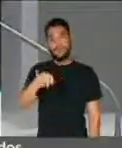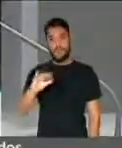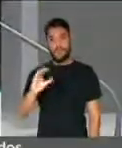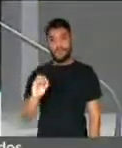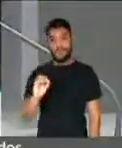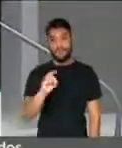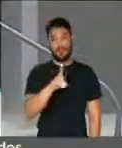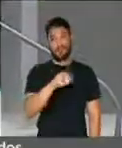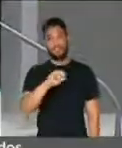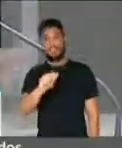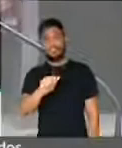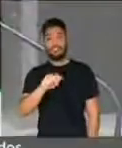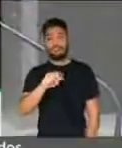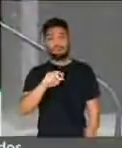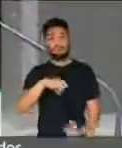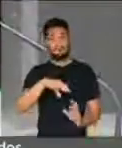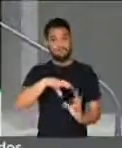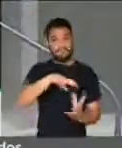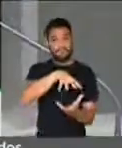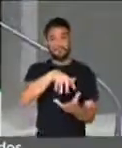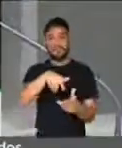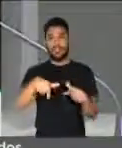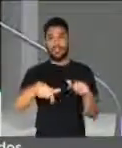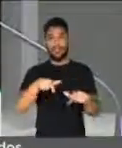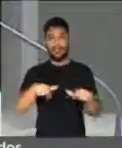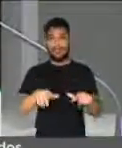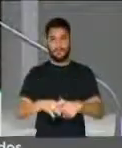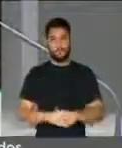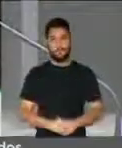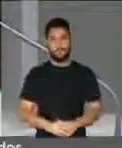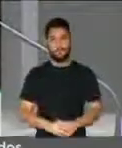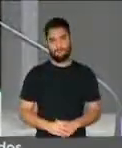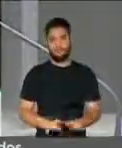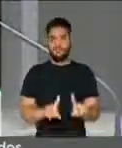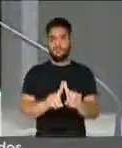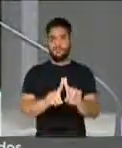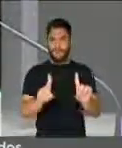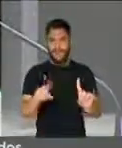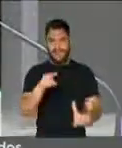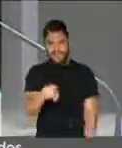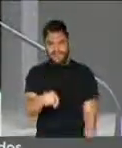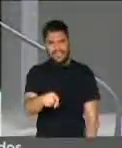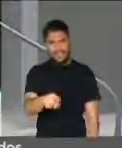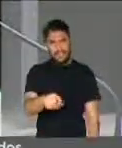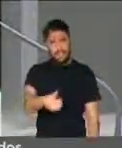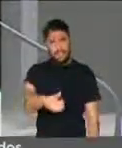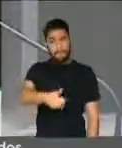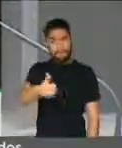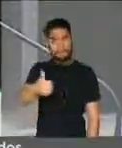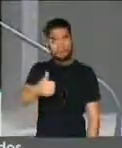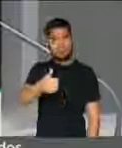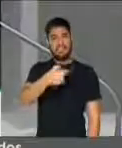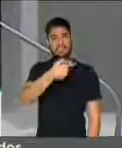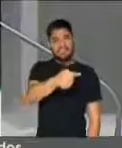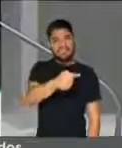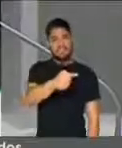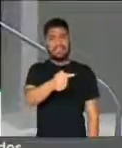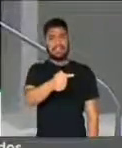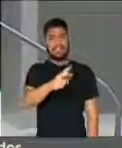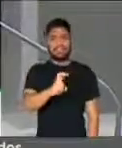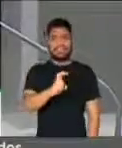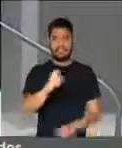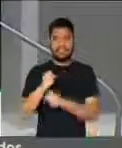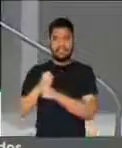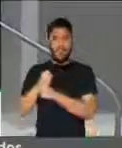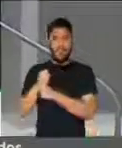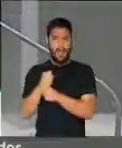Lamentavelmente, será o primeiro Dia do Trabalho 75 anos